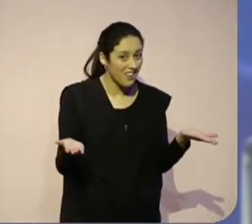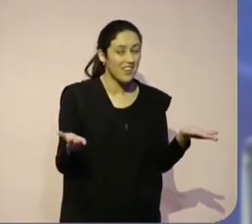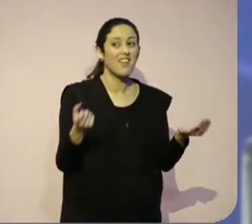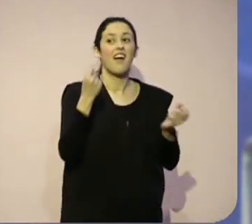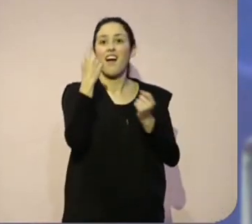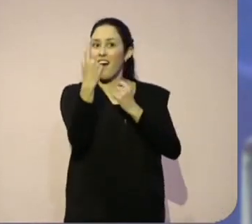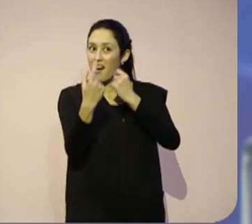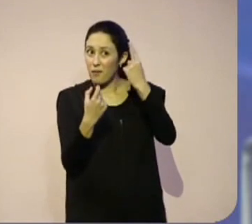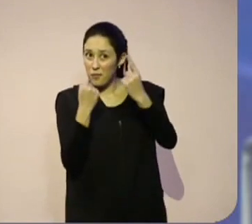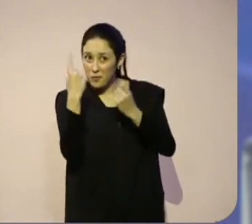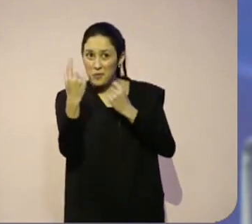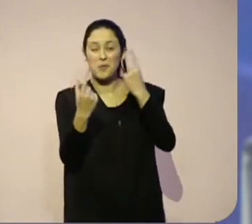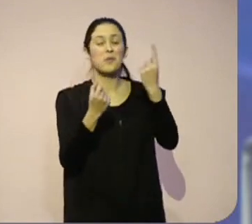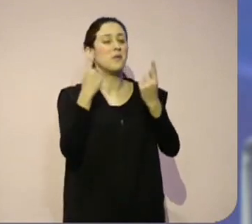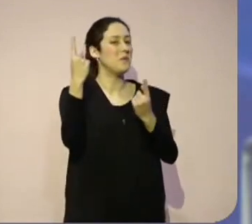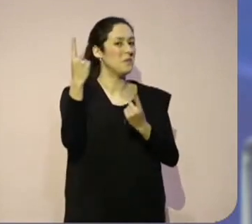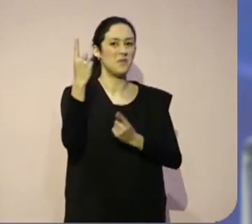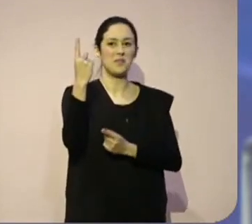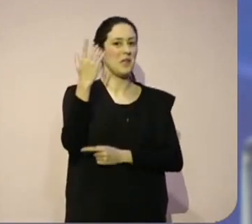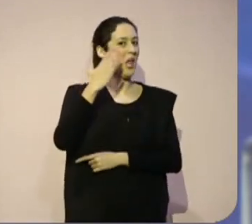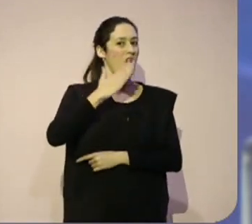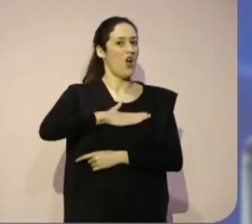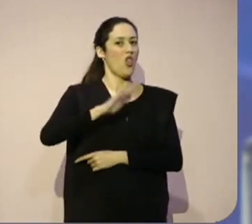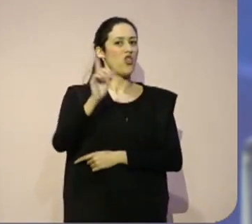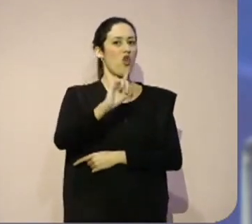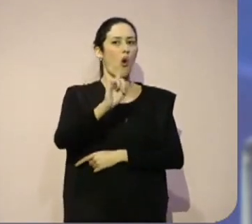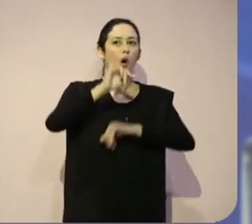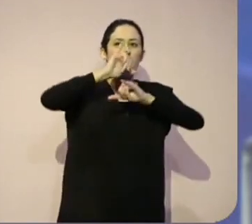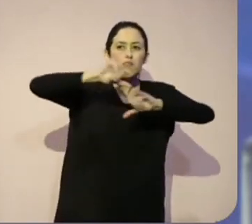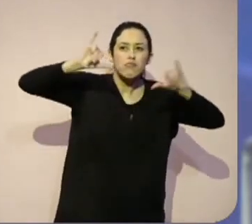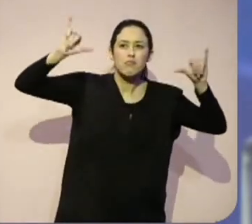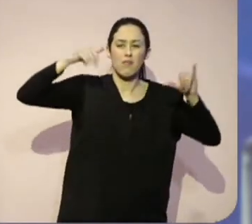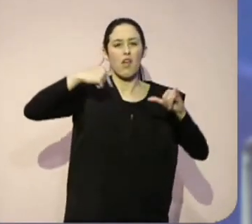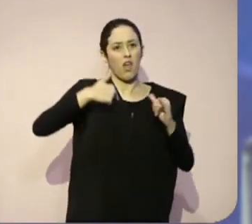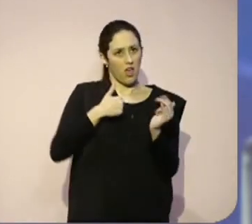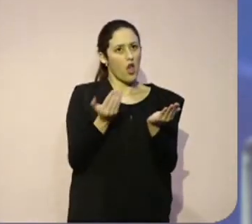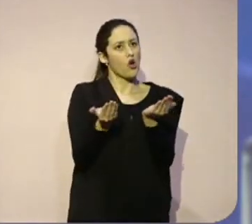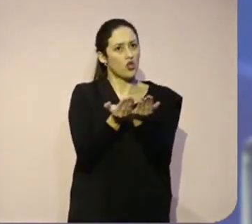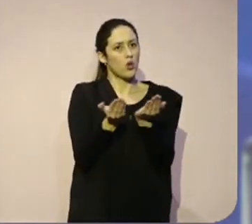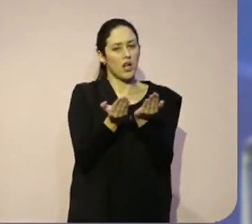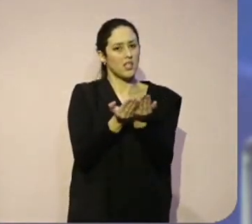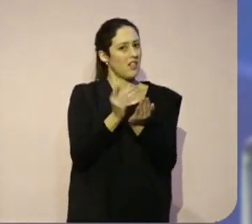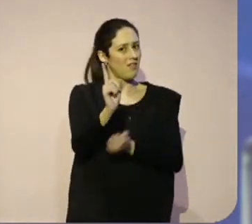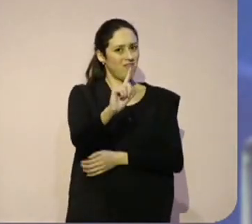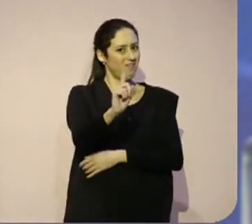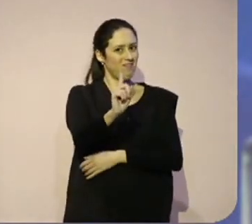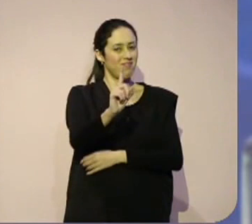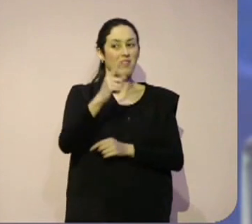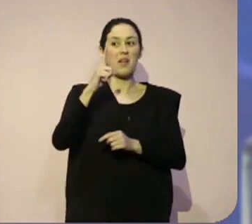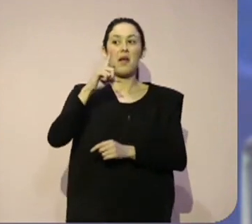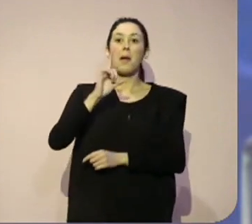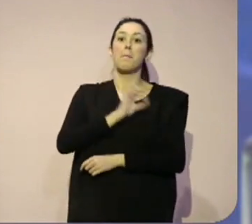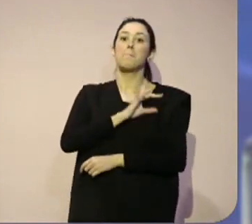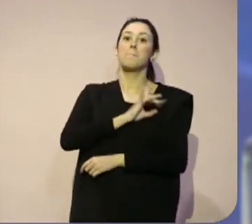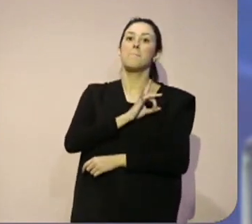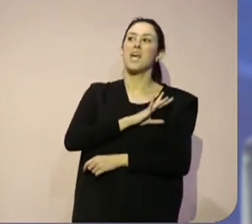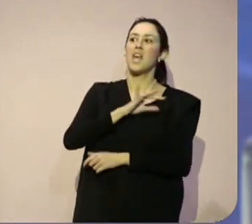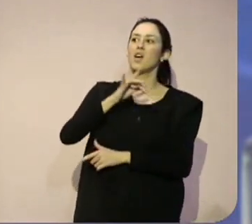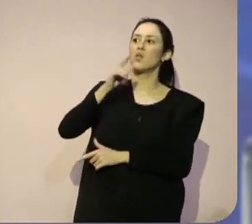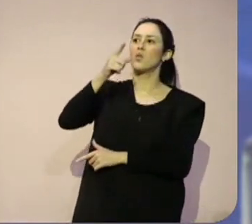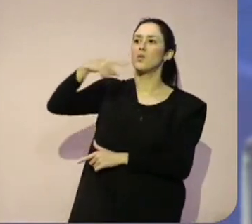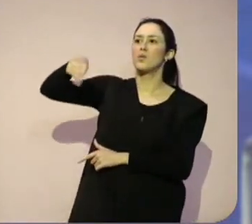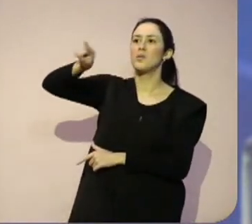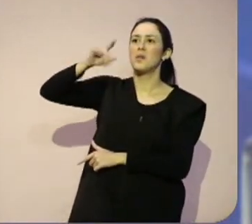de nós não compartilhamos porque tem vergonha do que os seus funcionários saibam que você é